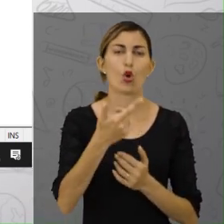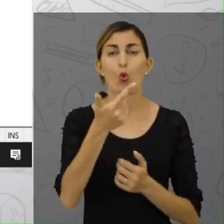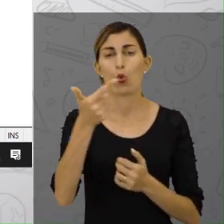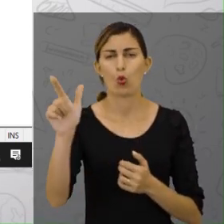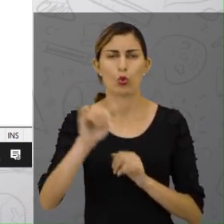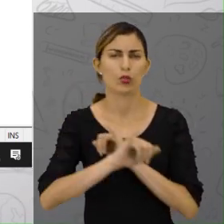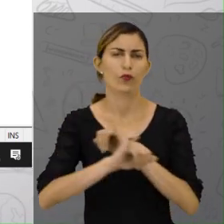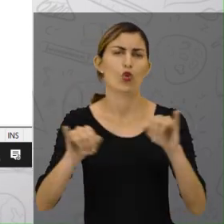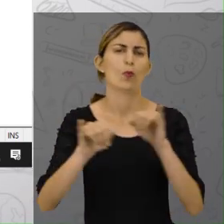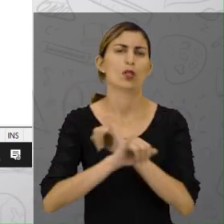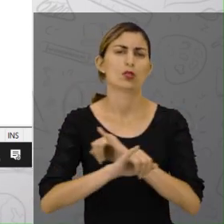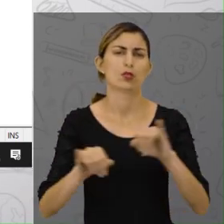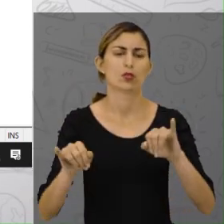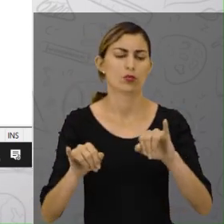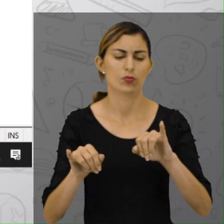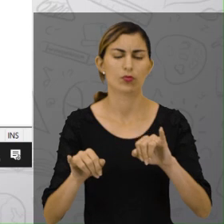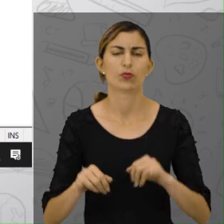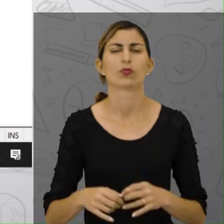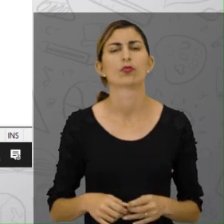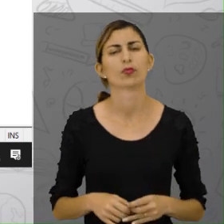imprima essa outra informação.